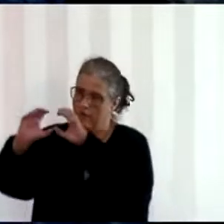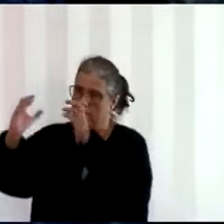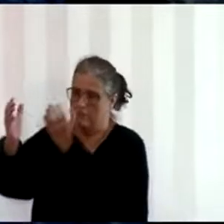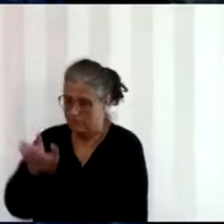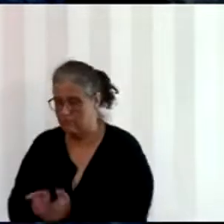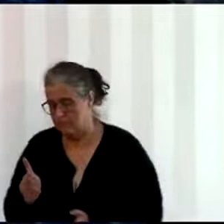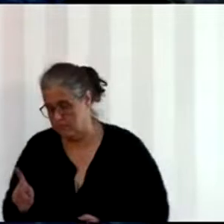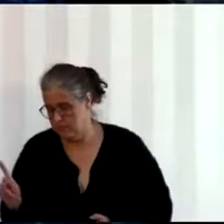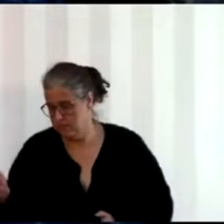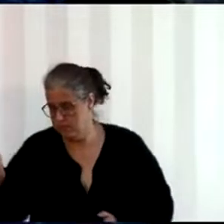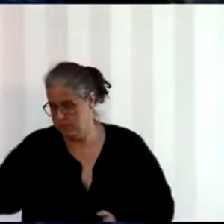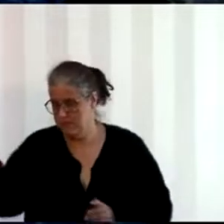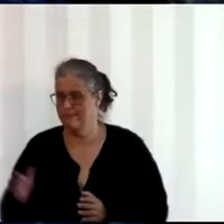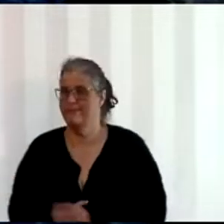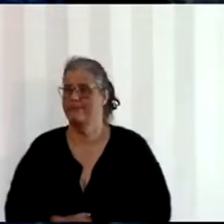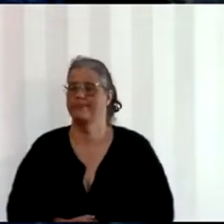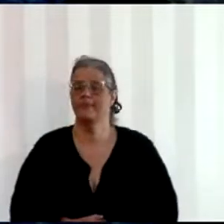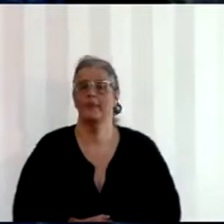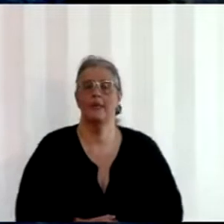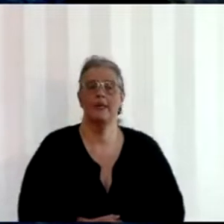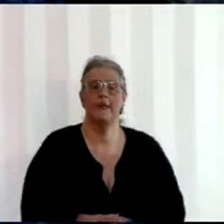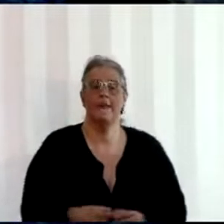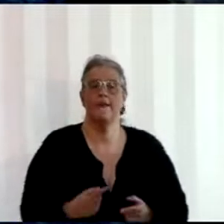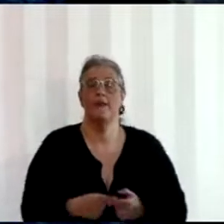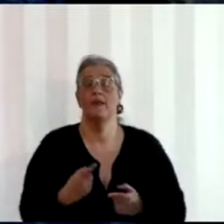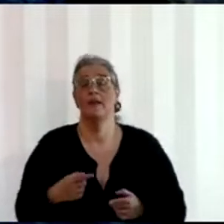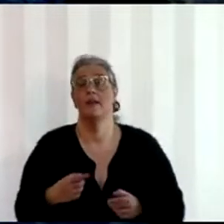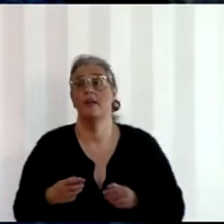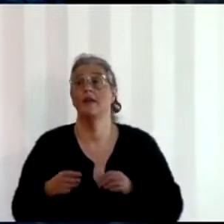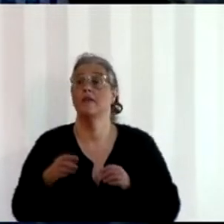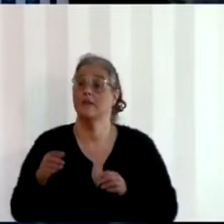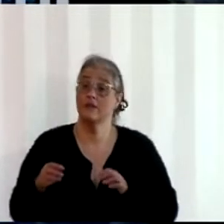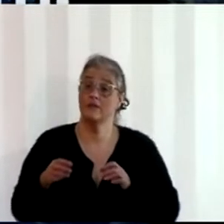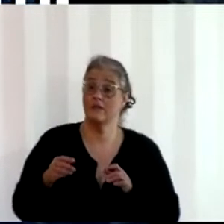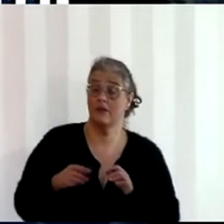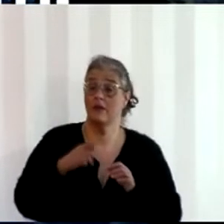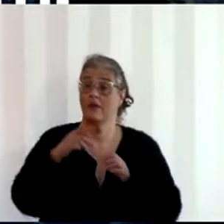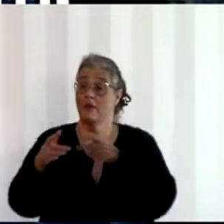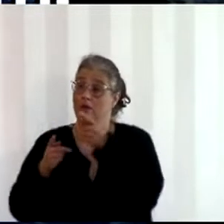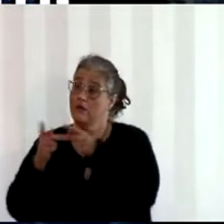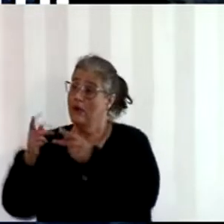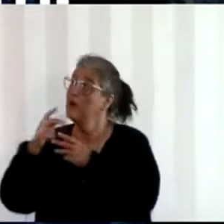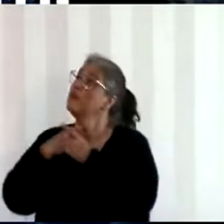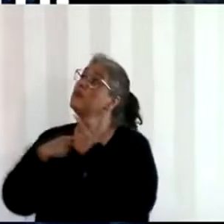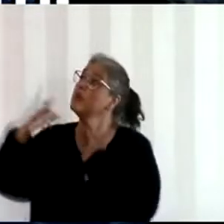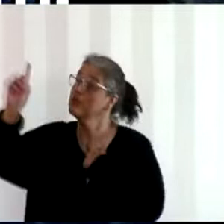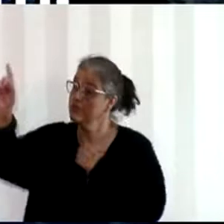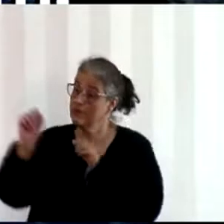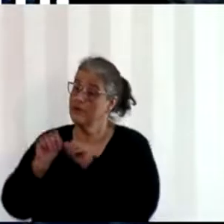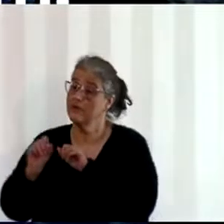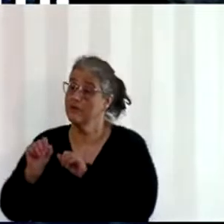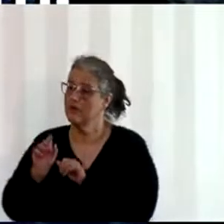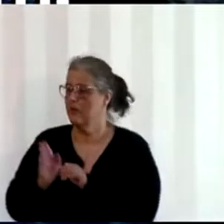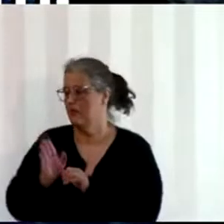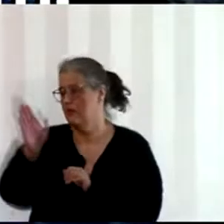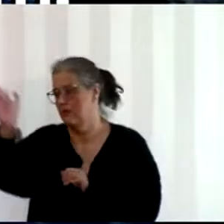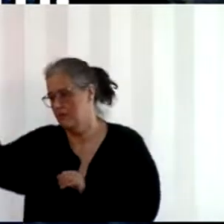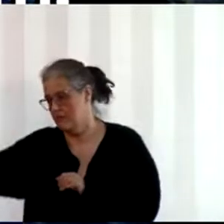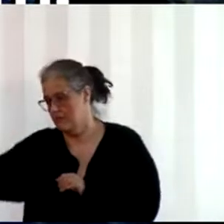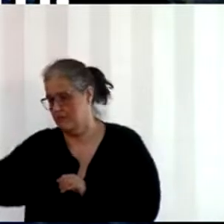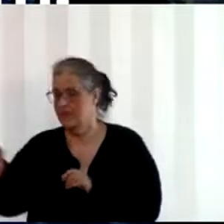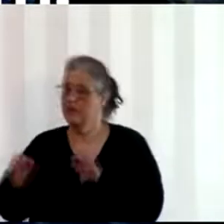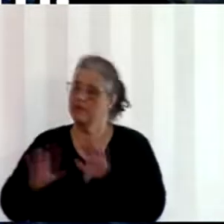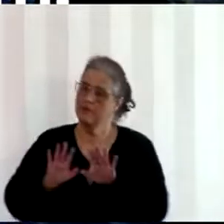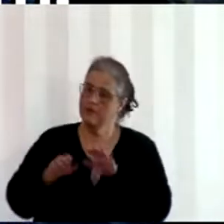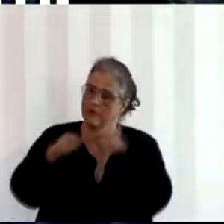Senhor, permaneciam, e segundo a ordem do Senhor, partiam. Às vezes, a nuvem ficava desde a tarde até